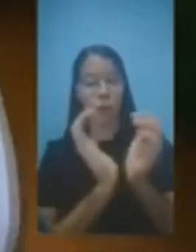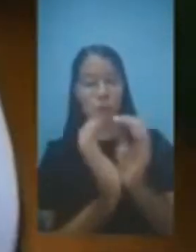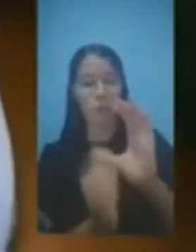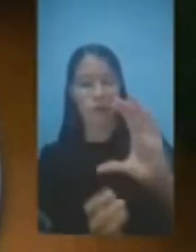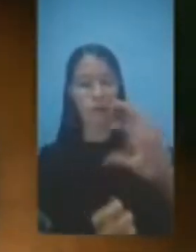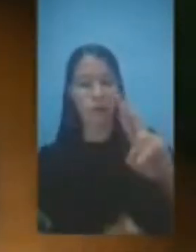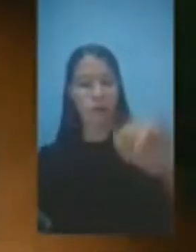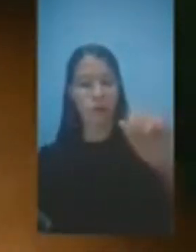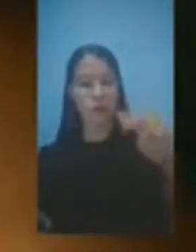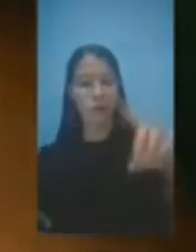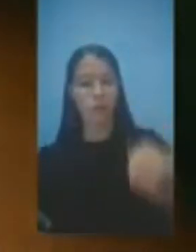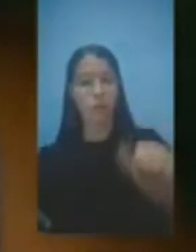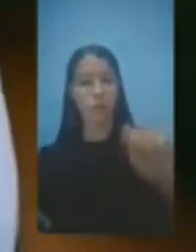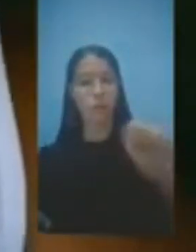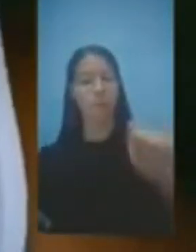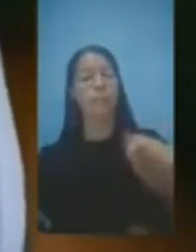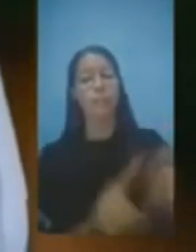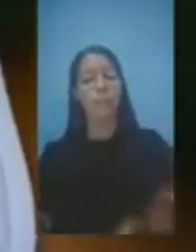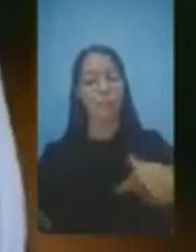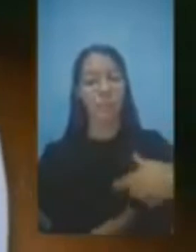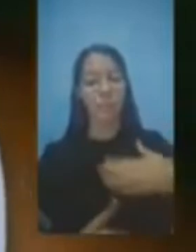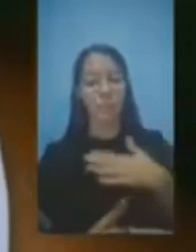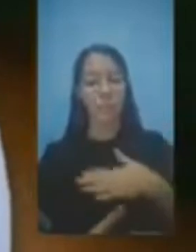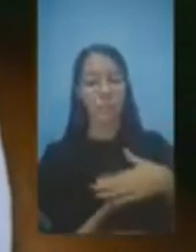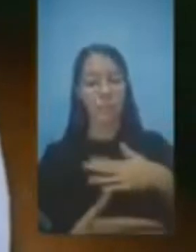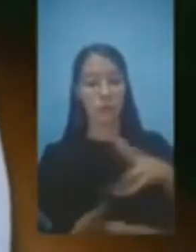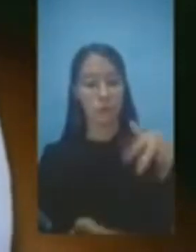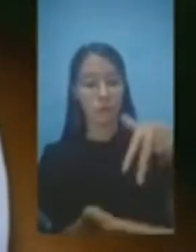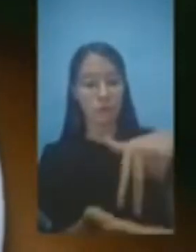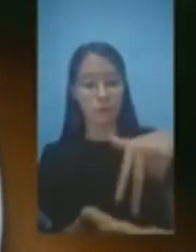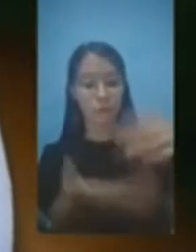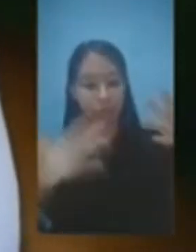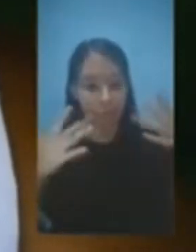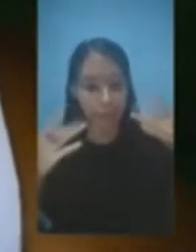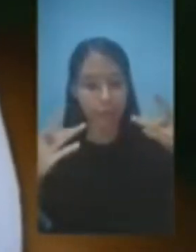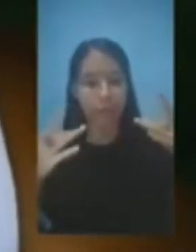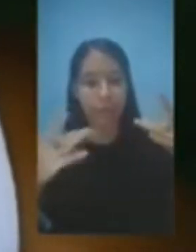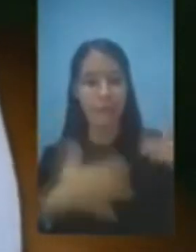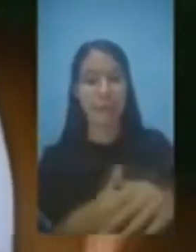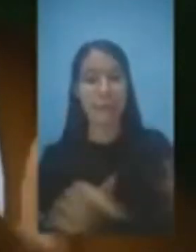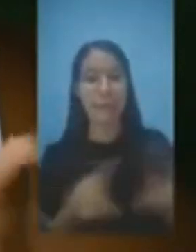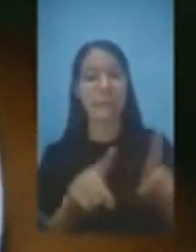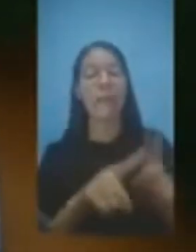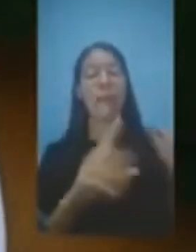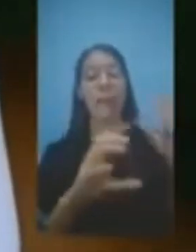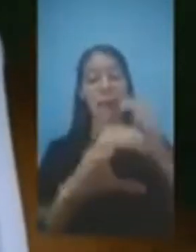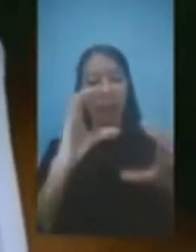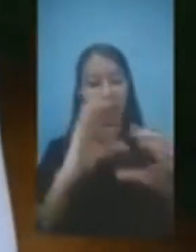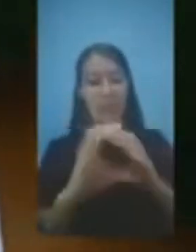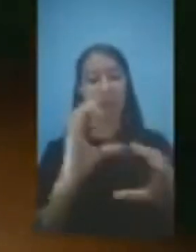de grupo de asas, que eu gosto de parar.